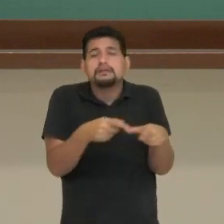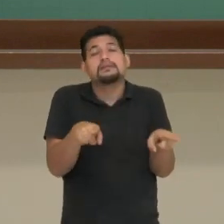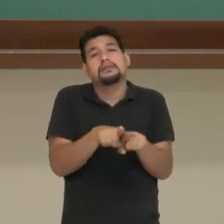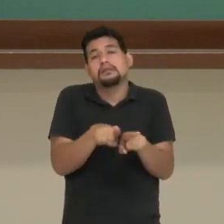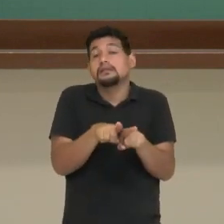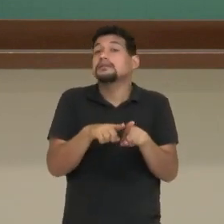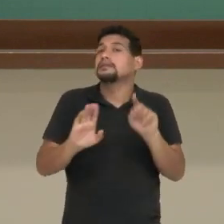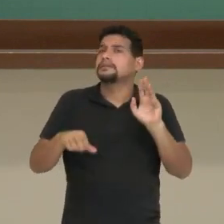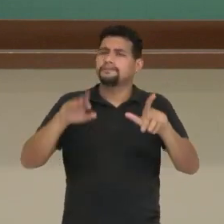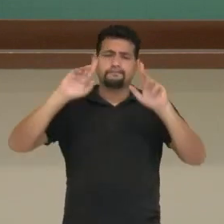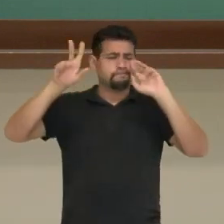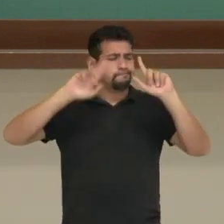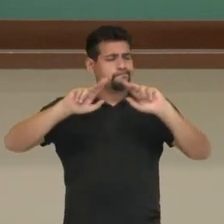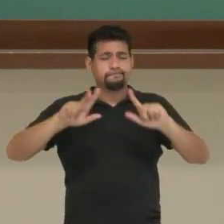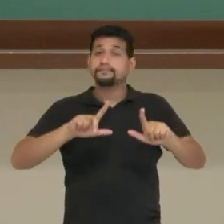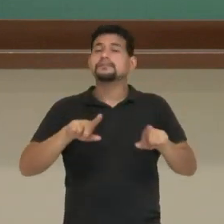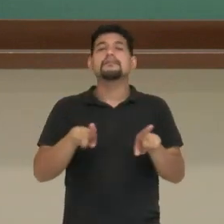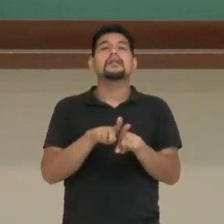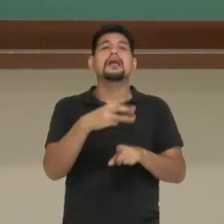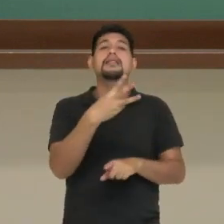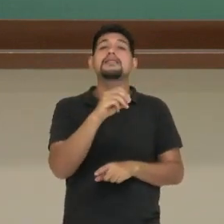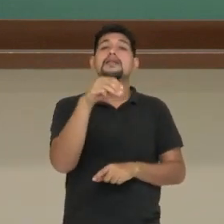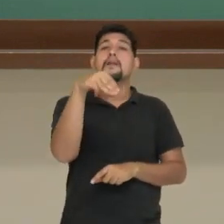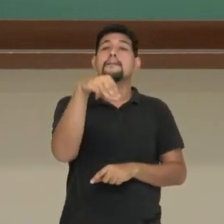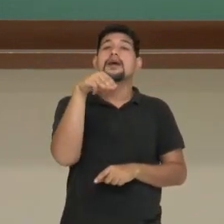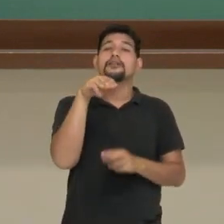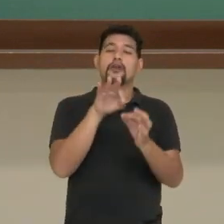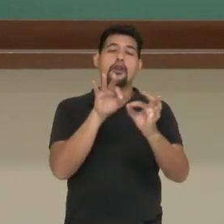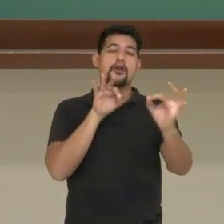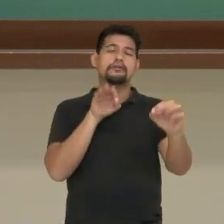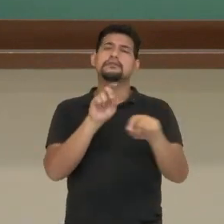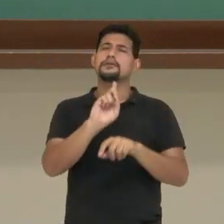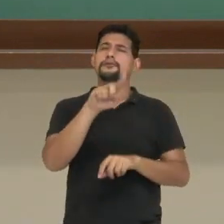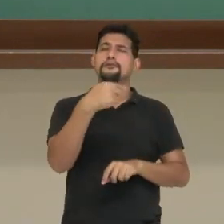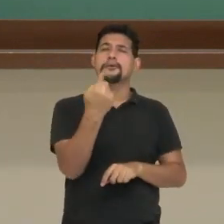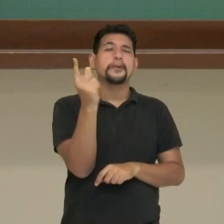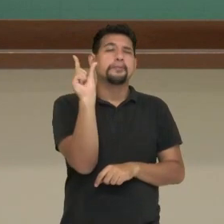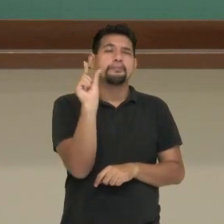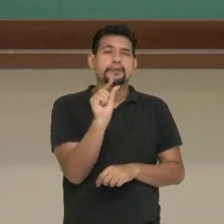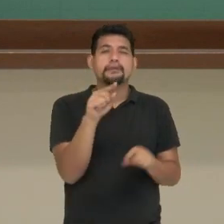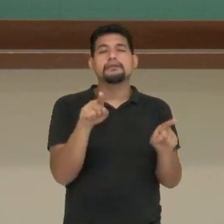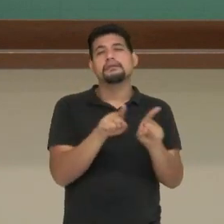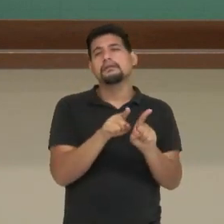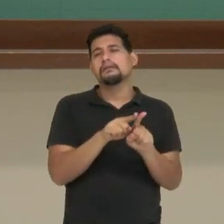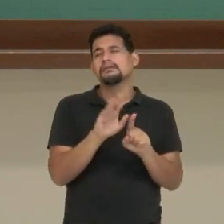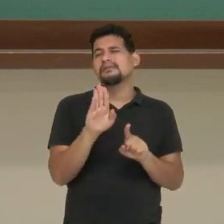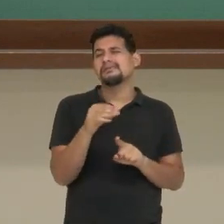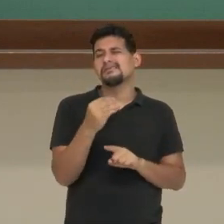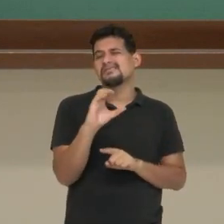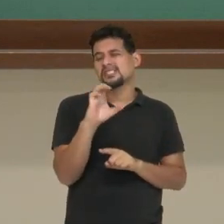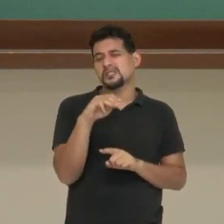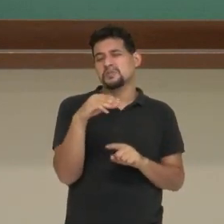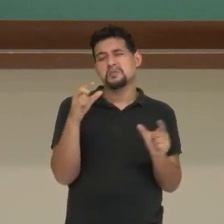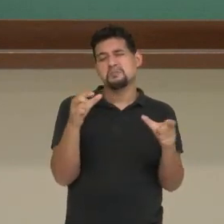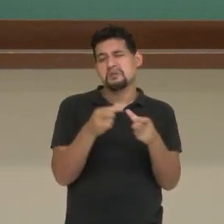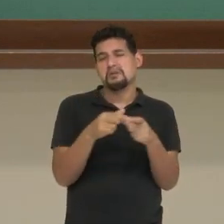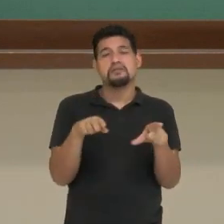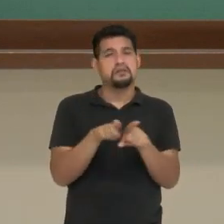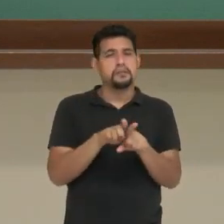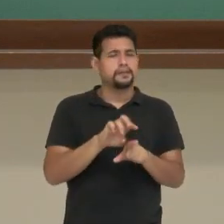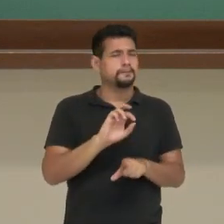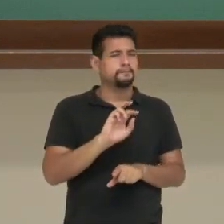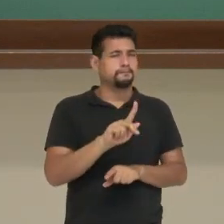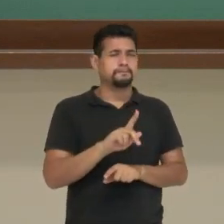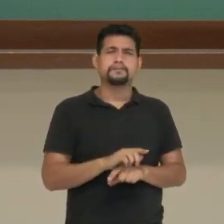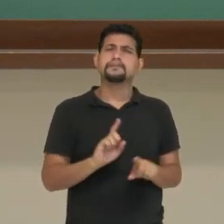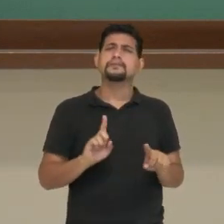tem mais de, né, cerca de 30 metros de comprimento, com outros que são minúsculos, têm poucos centímetros de tamanho. Ok?